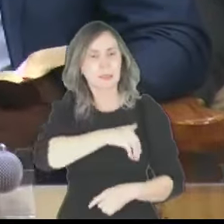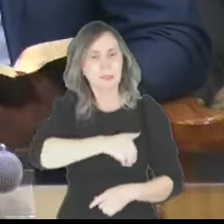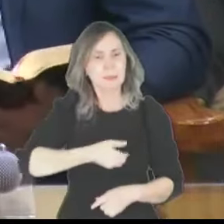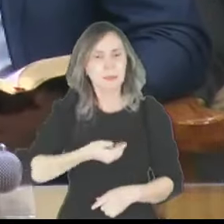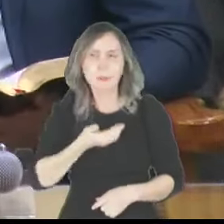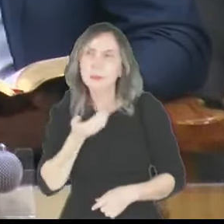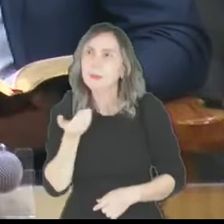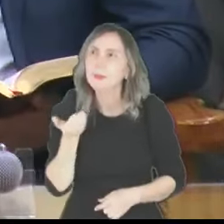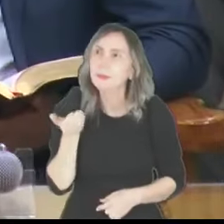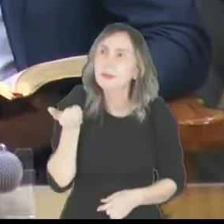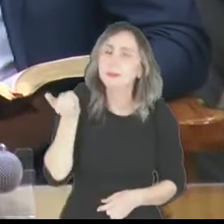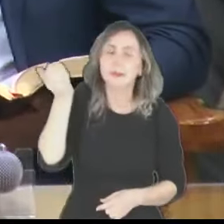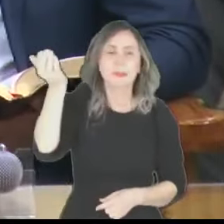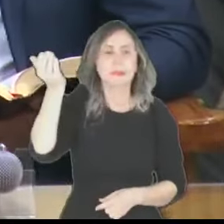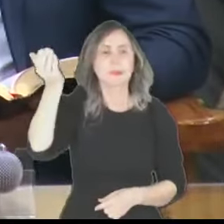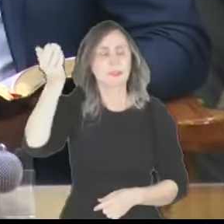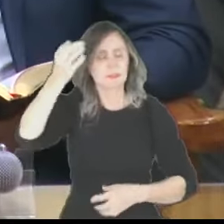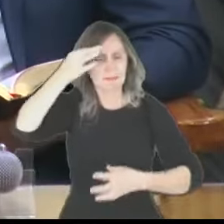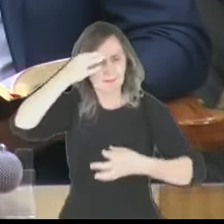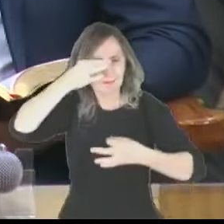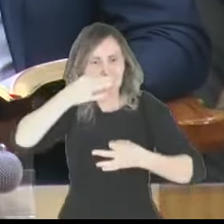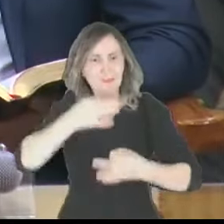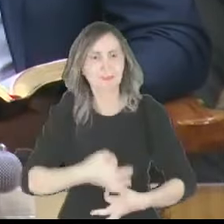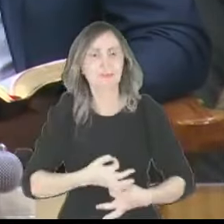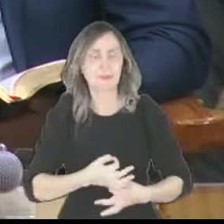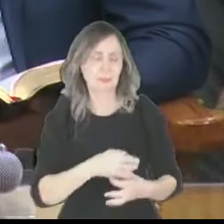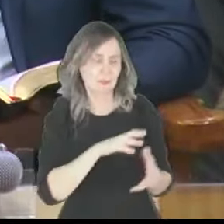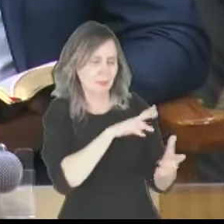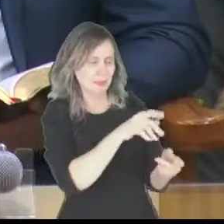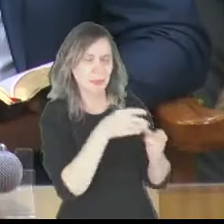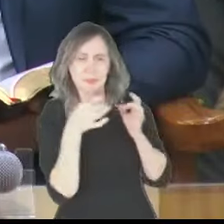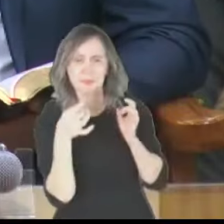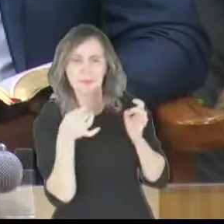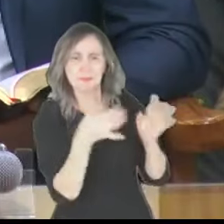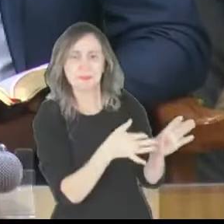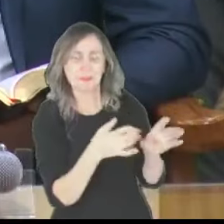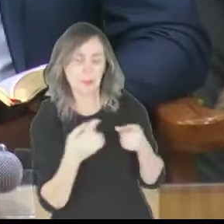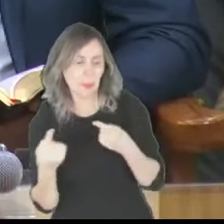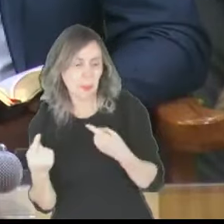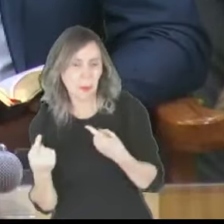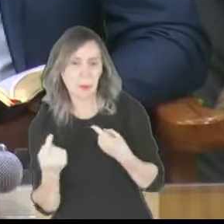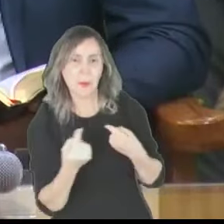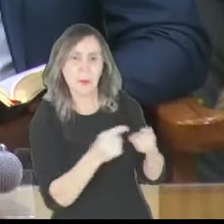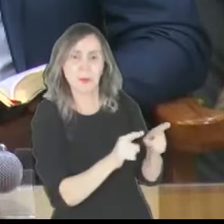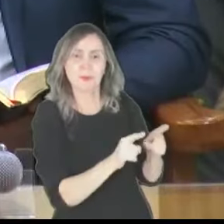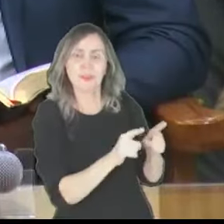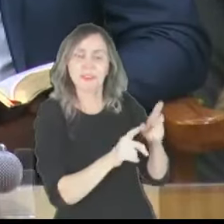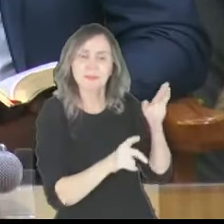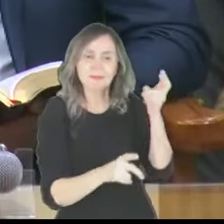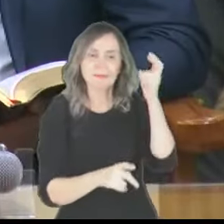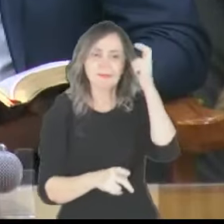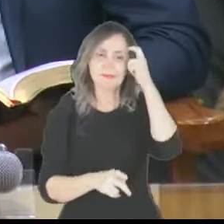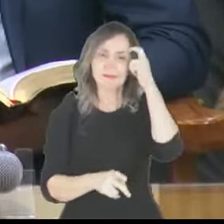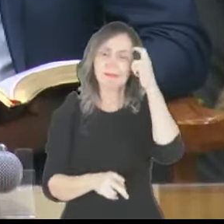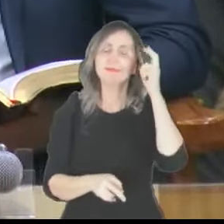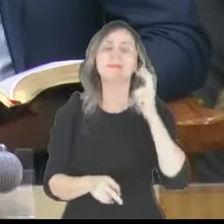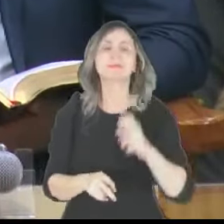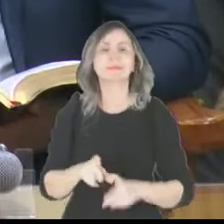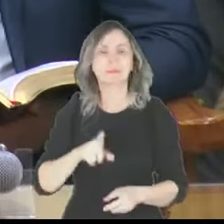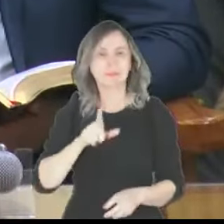Santa Uma juventude Que renuncia Ao mundo Uma juventude Contra a cultura Ele quer Uma juventude Que tem A